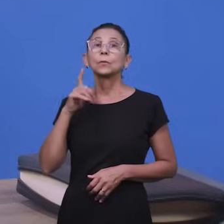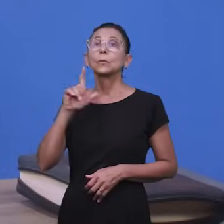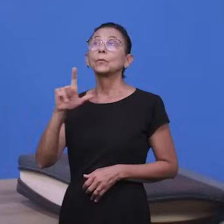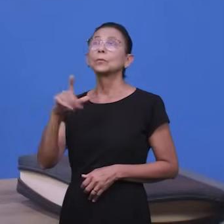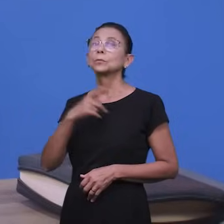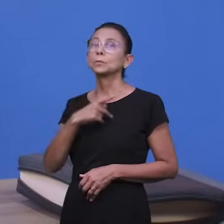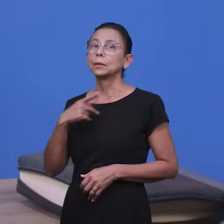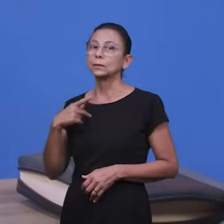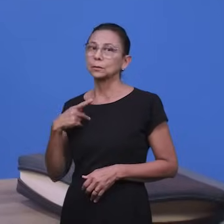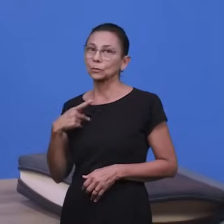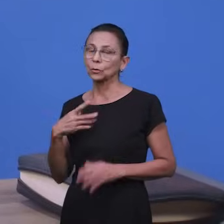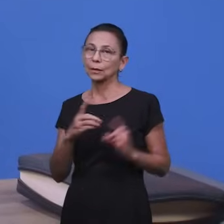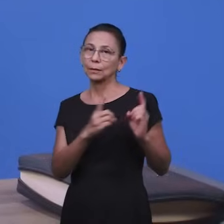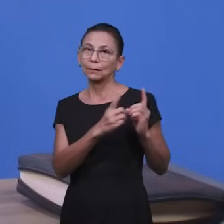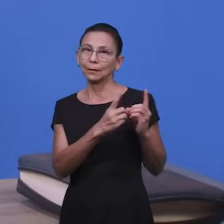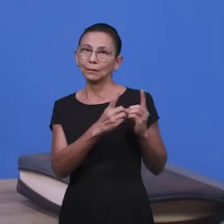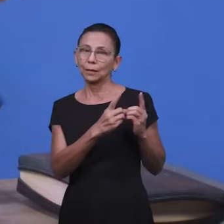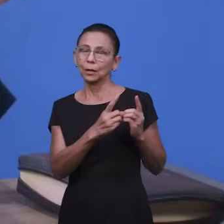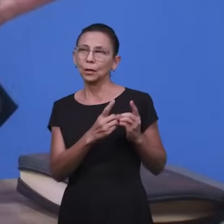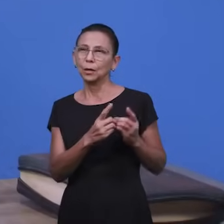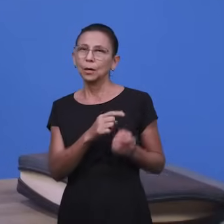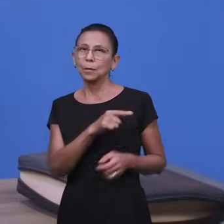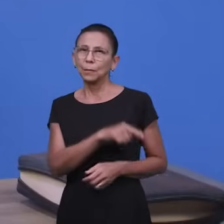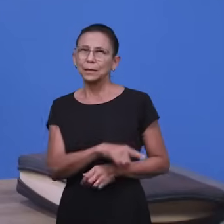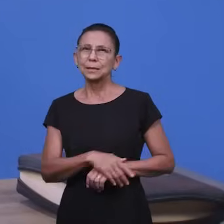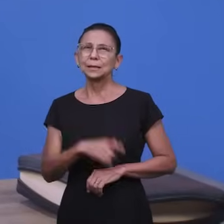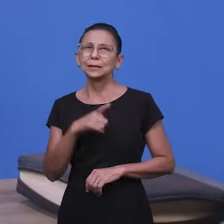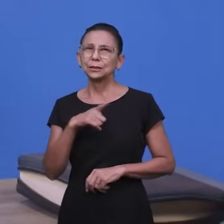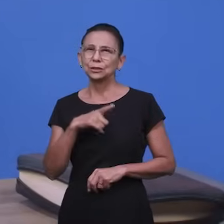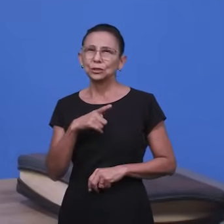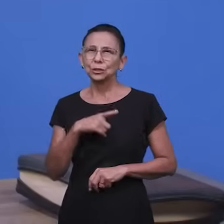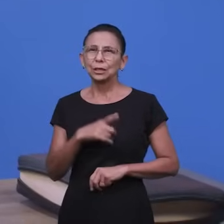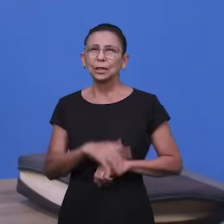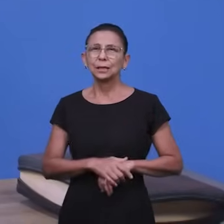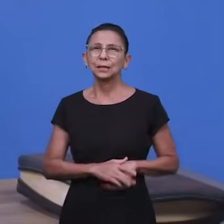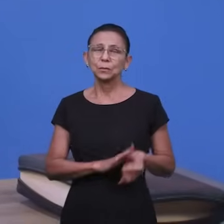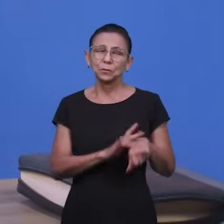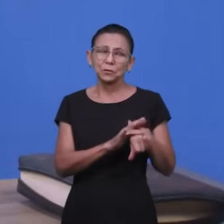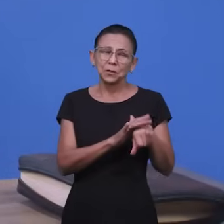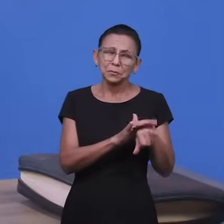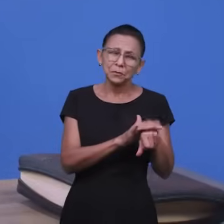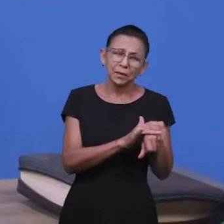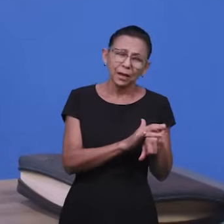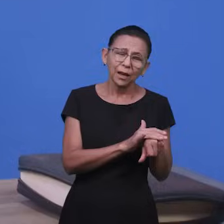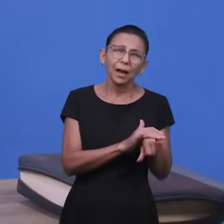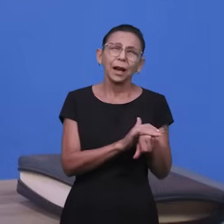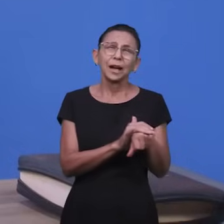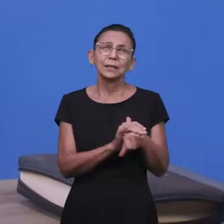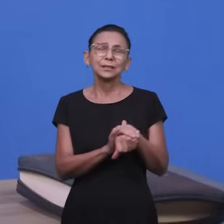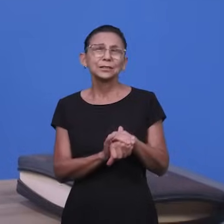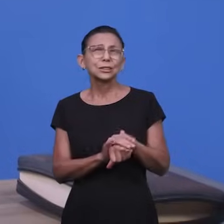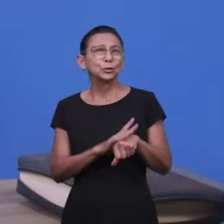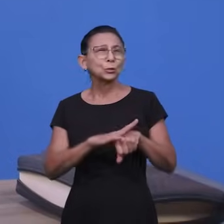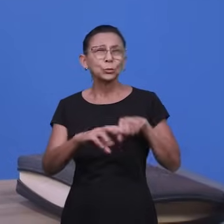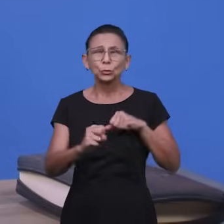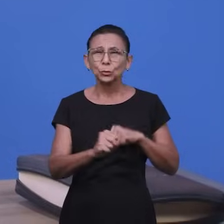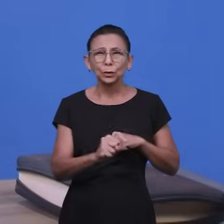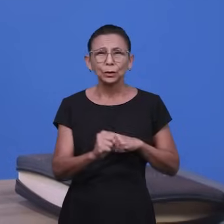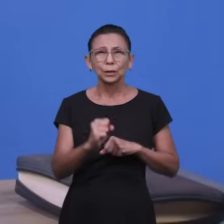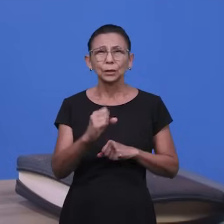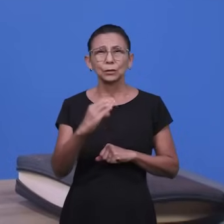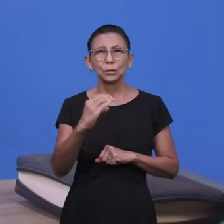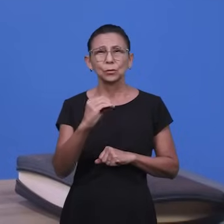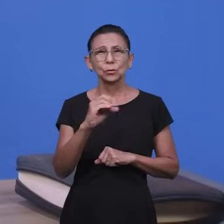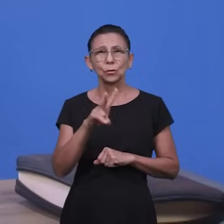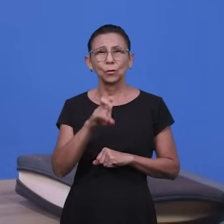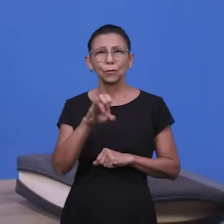enfermidade, a Covid, e que ele falou que não curou. Não curou e não tinha jeito, ele passava mal. Ele ligou, o pastor que o atendeu